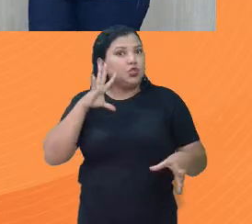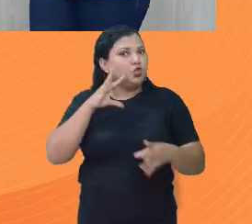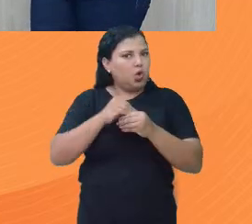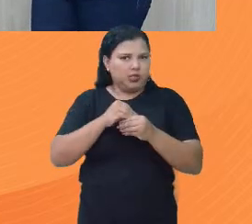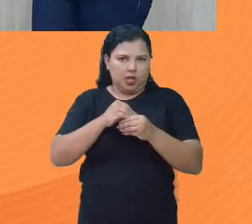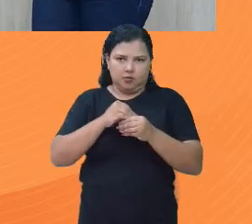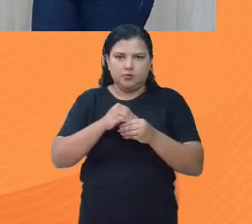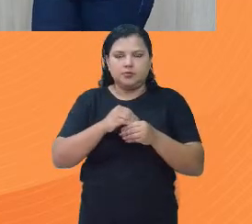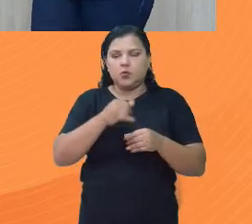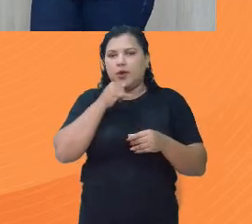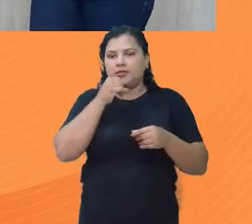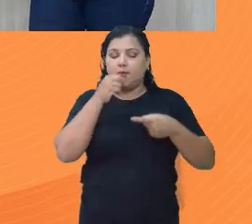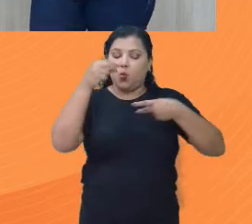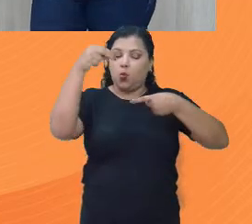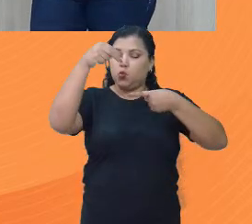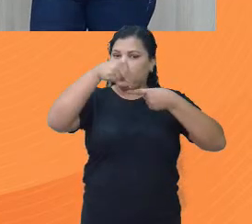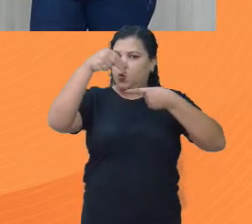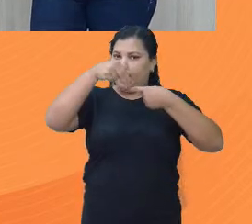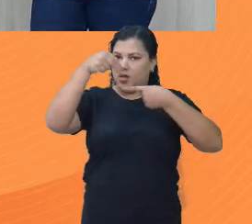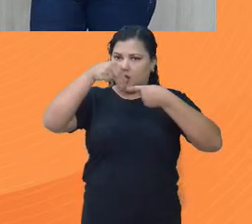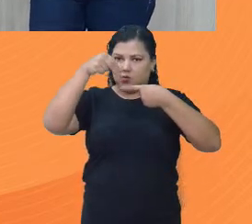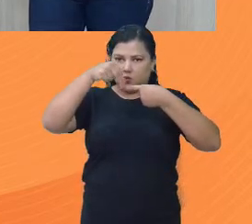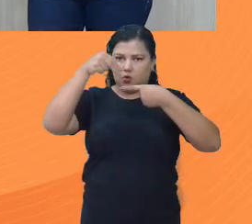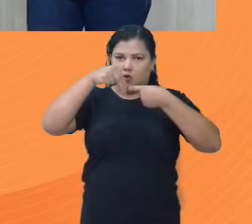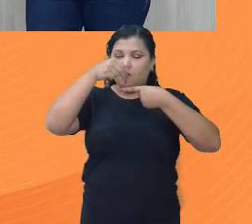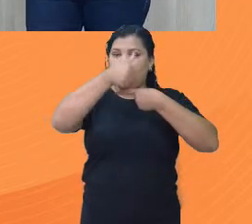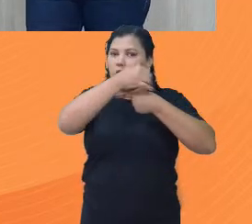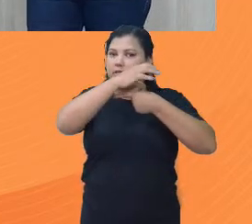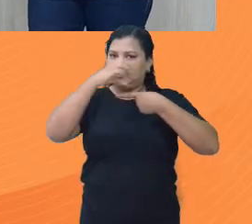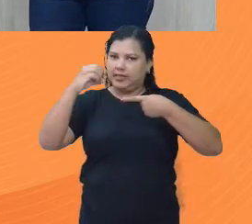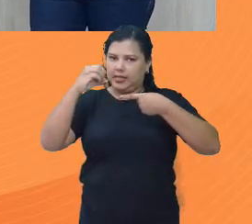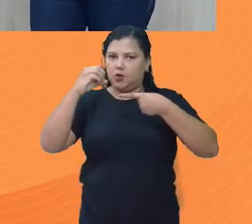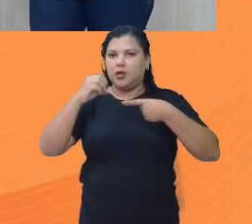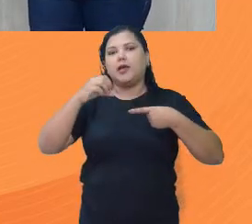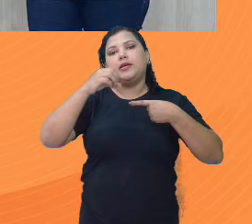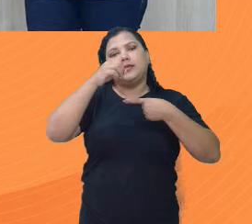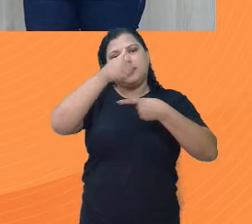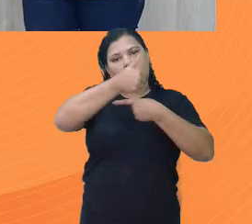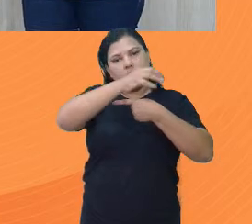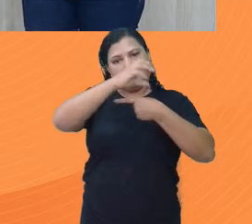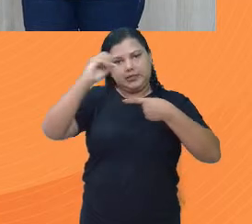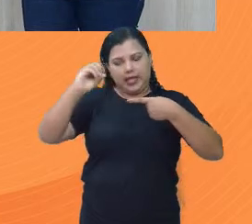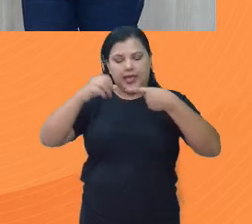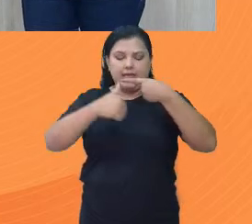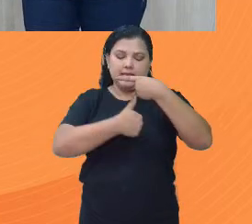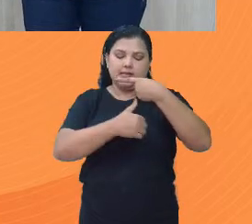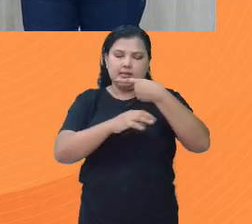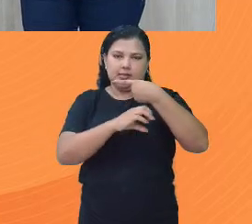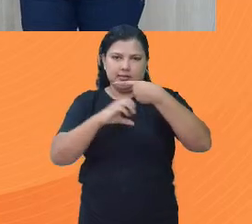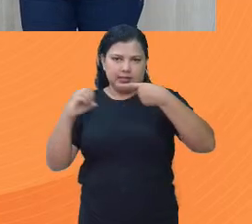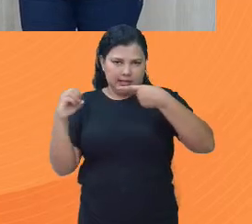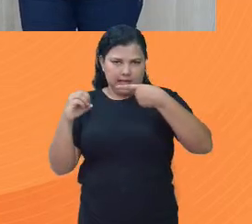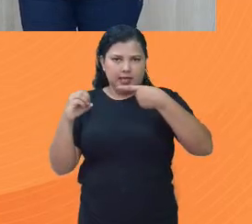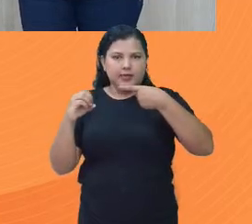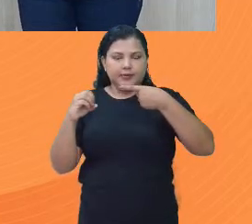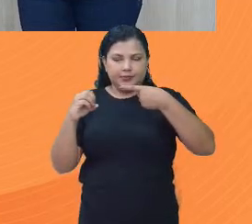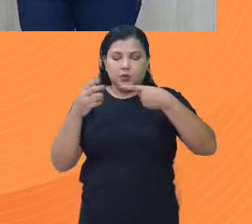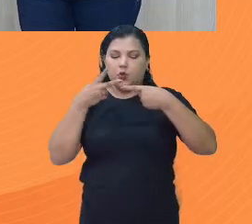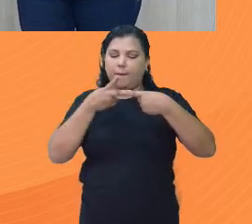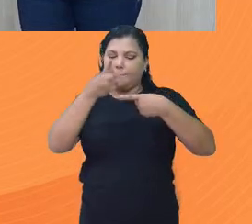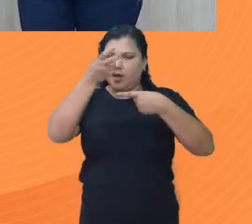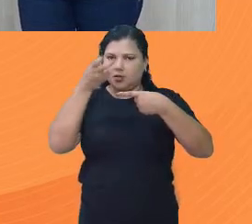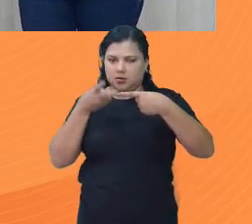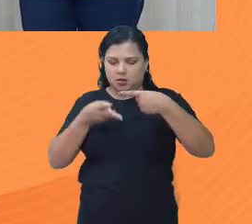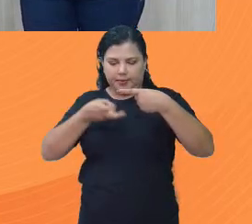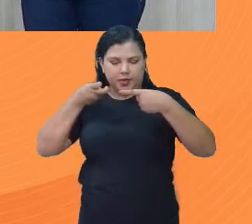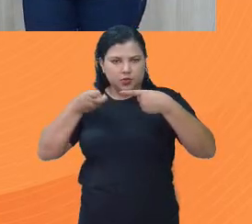o meu numerador, que é o número que está ali em cima, for 100 também, então eu dividi em 100 partes e estou observando